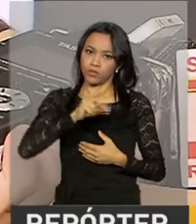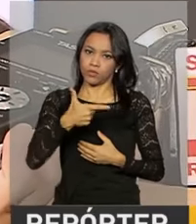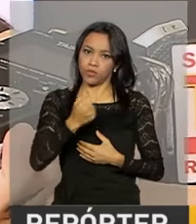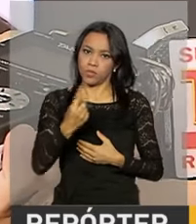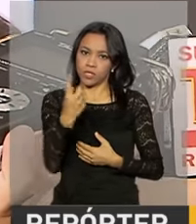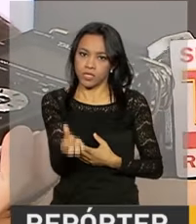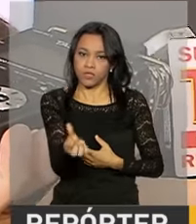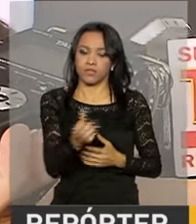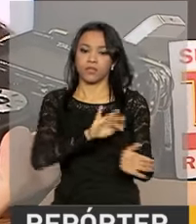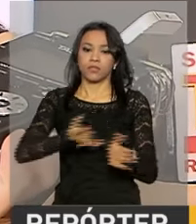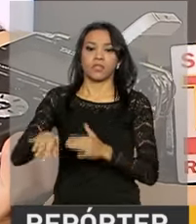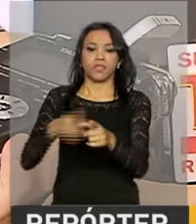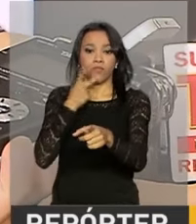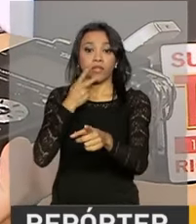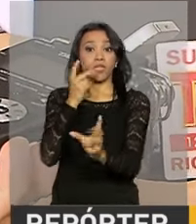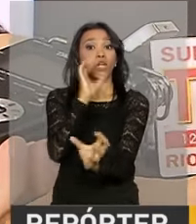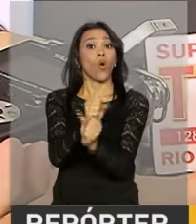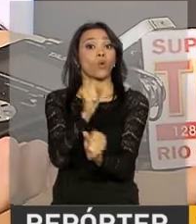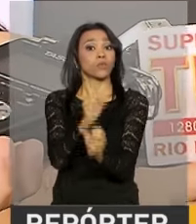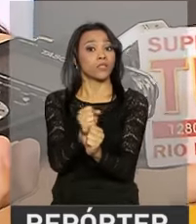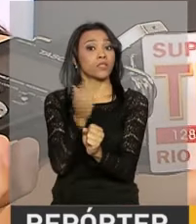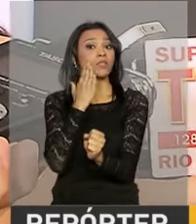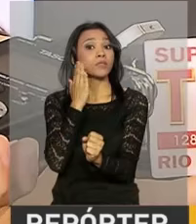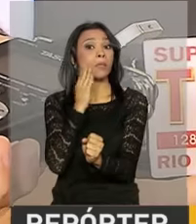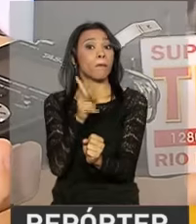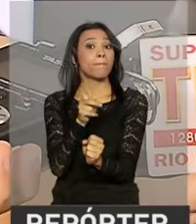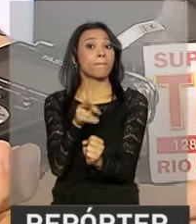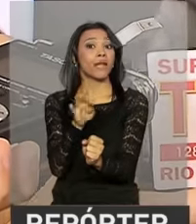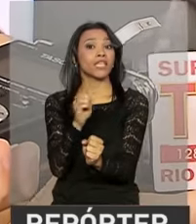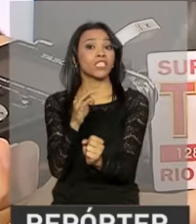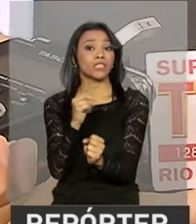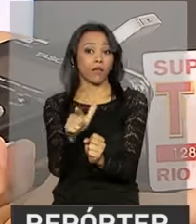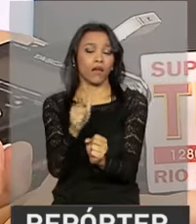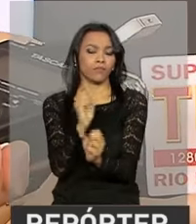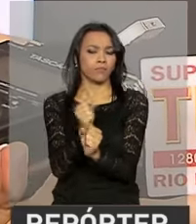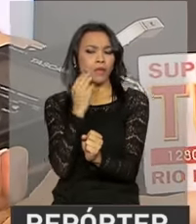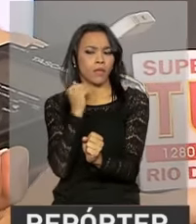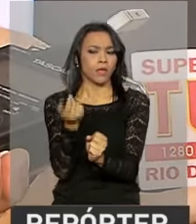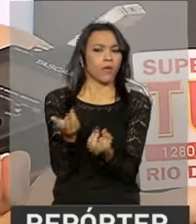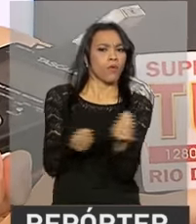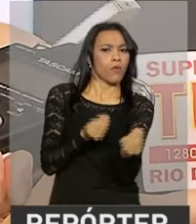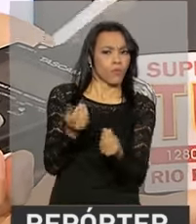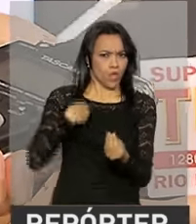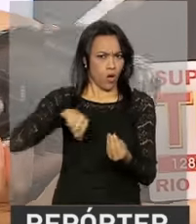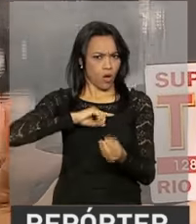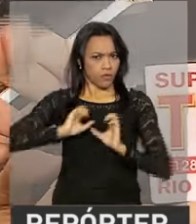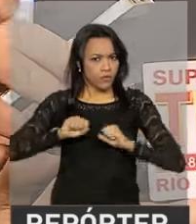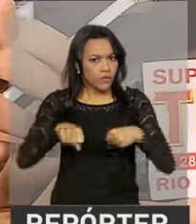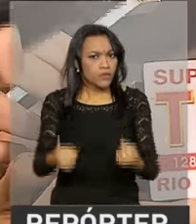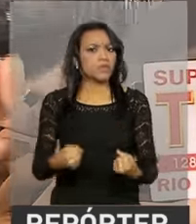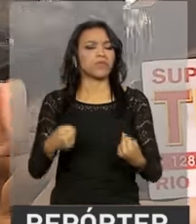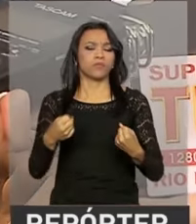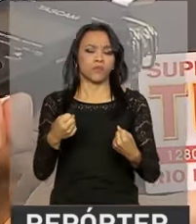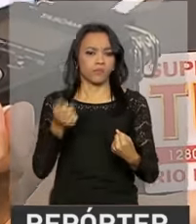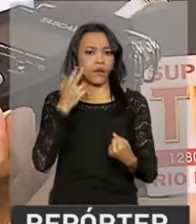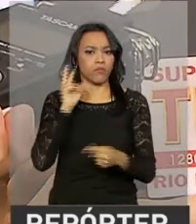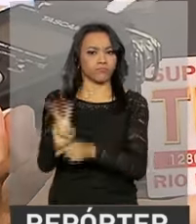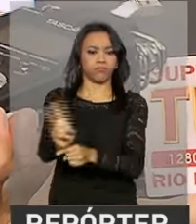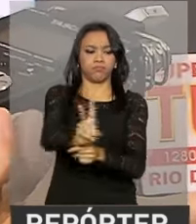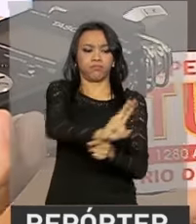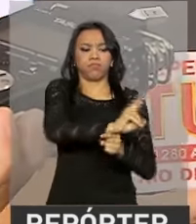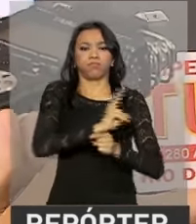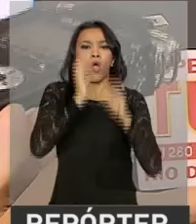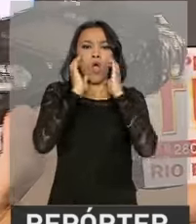prestação de contas Deixe de ser um faz de contas e nós estamos nos esforçando para dar boa execução às